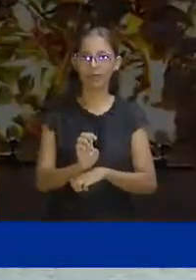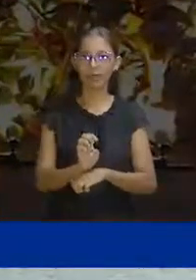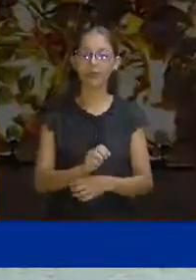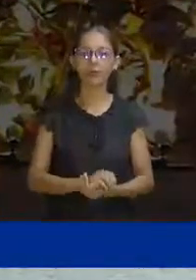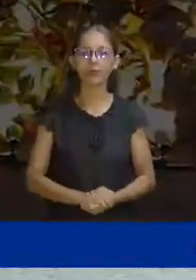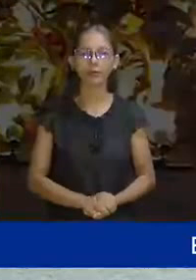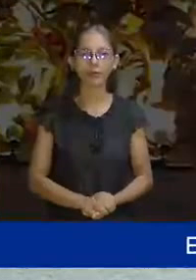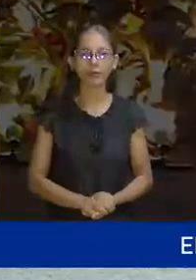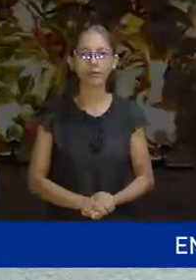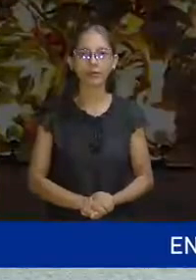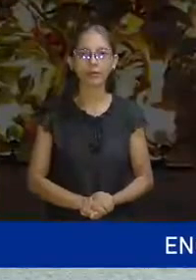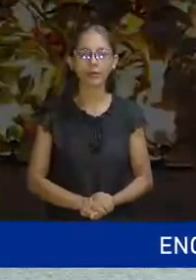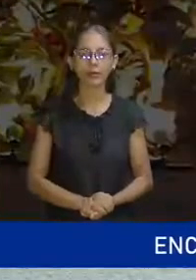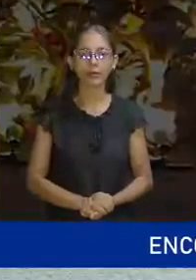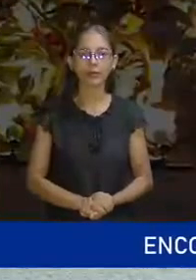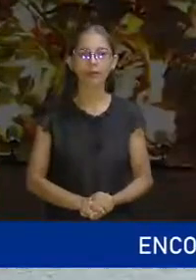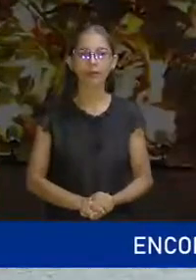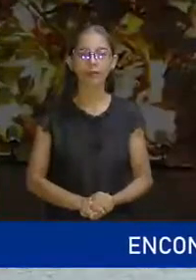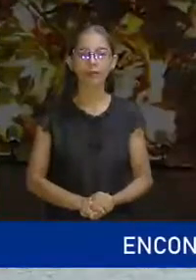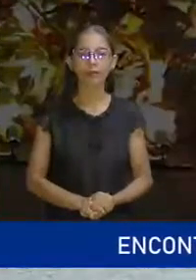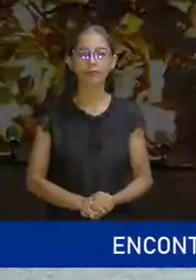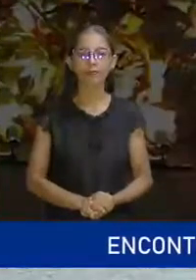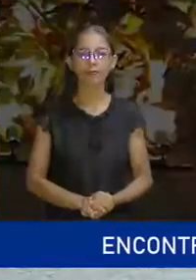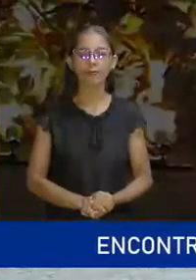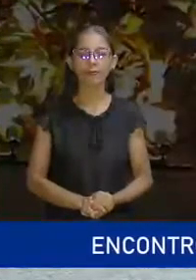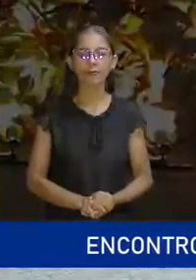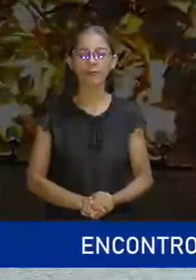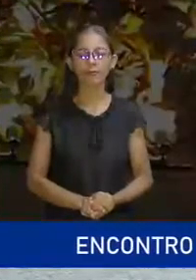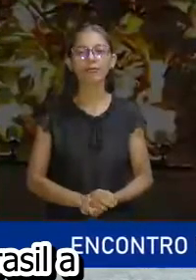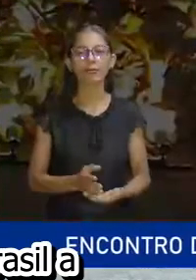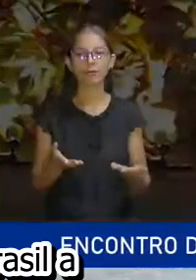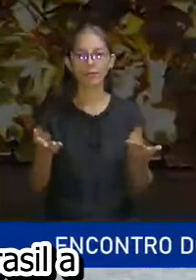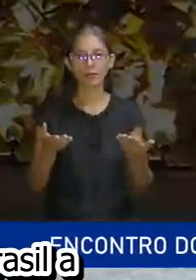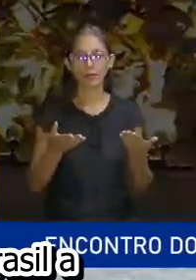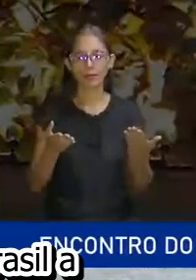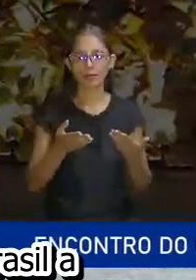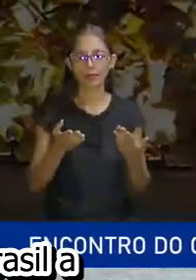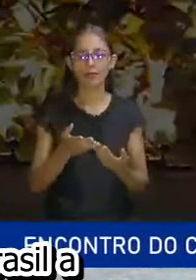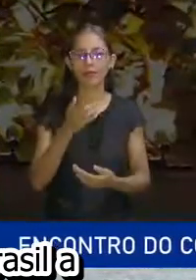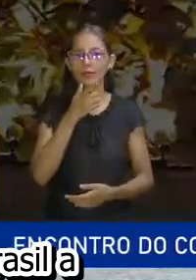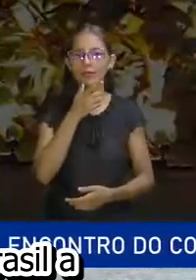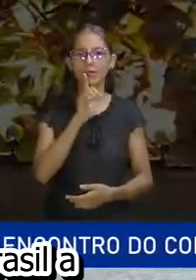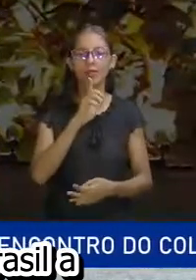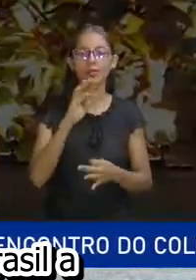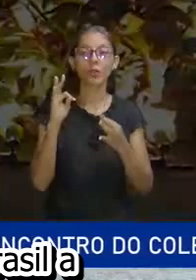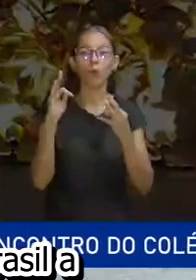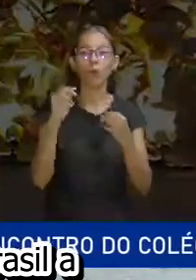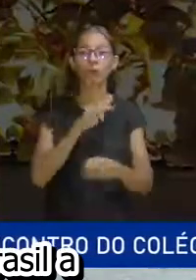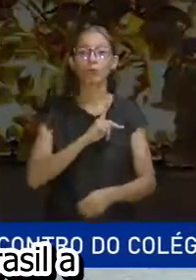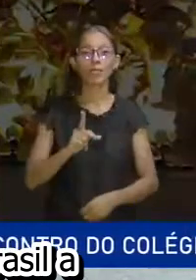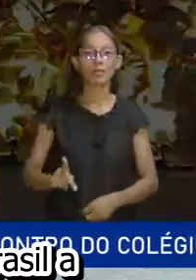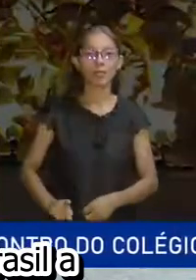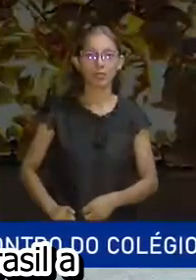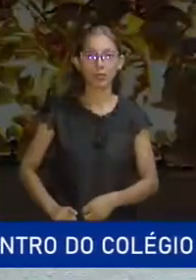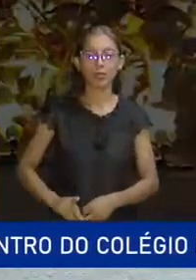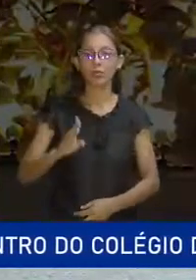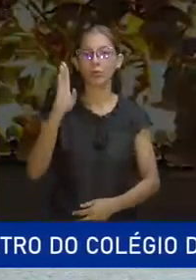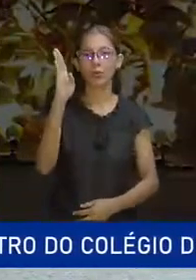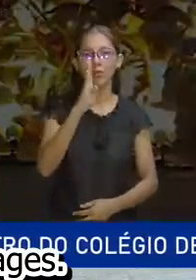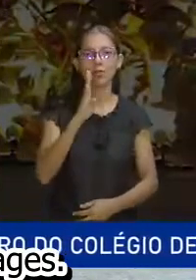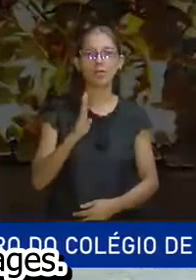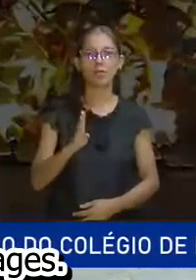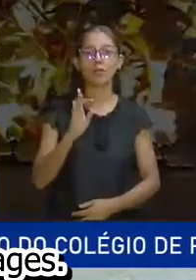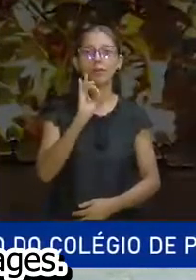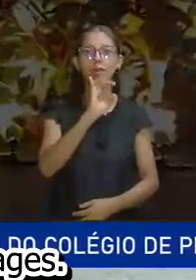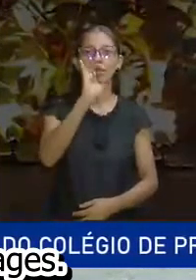Senador, nós trazemos hoje todos os presidentes de tribunais regionais eleitorais do Brasil